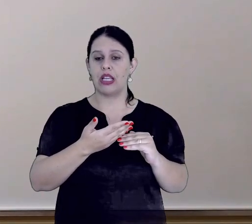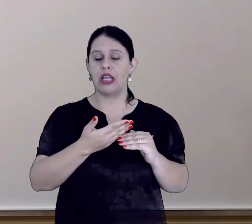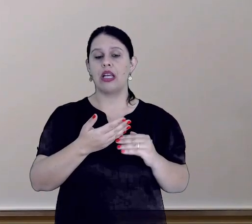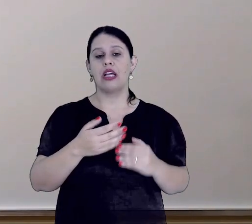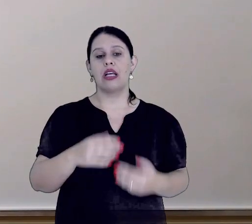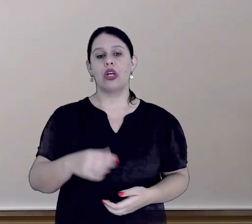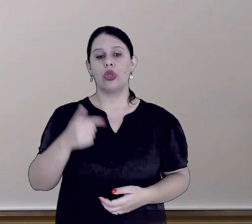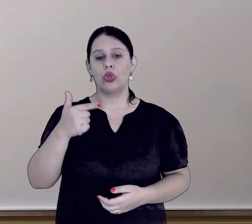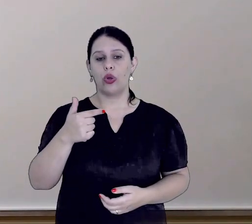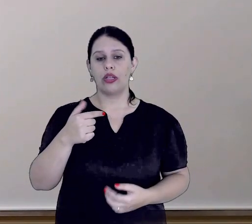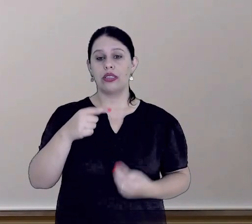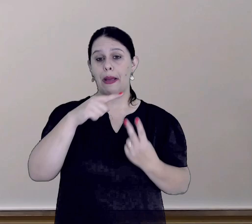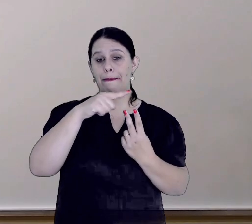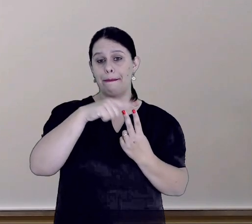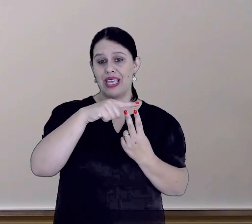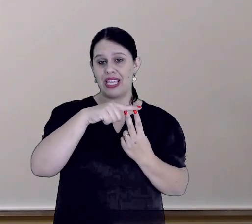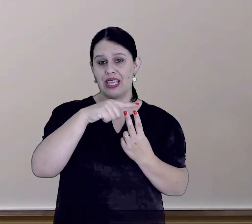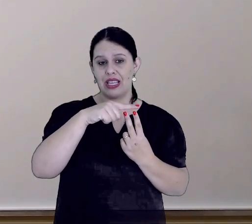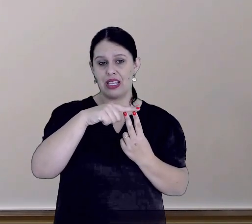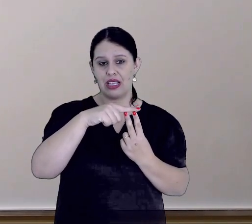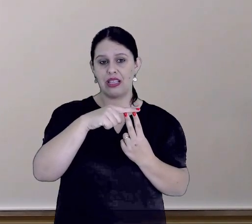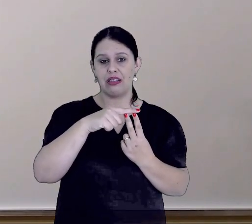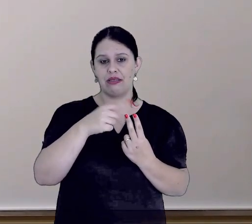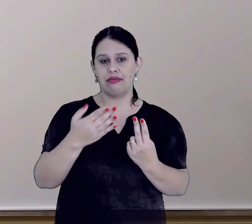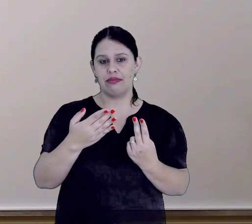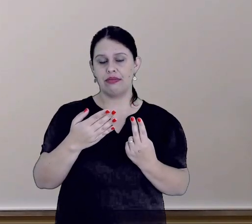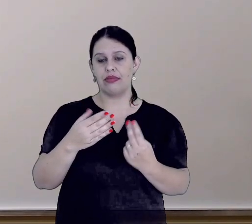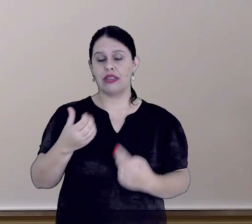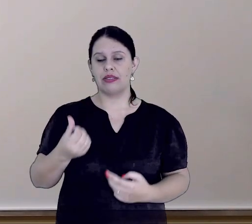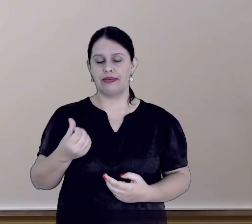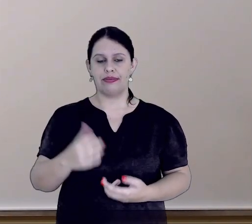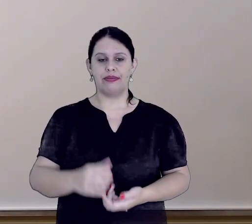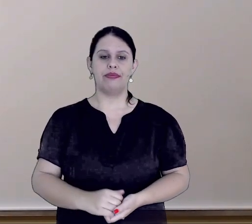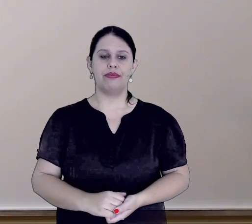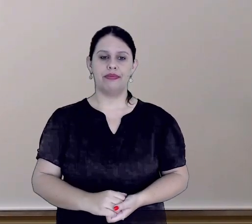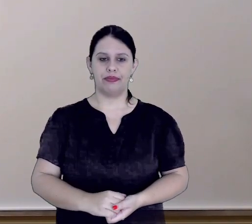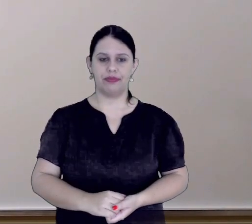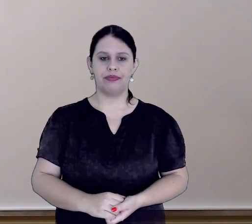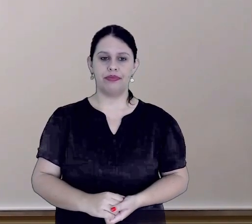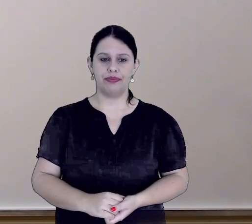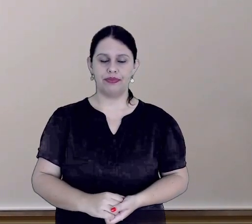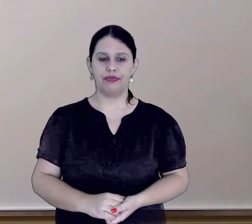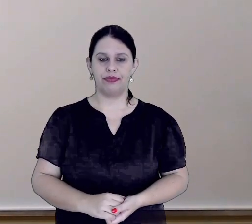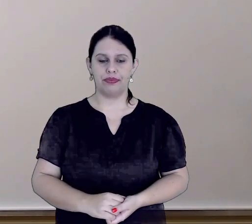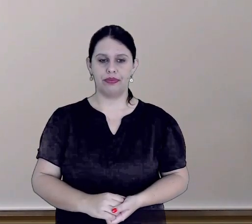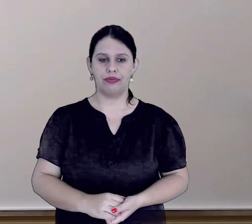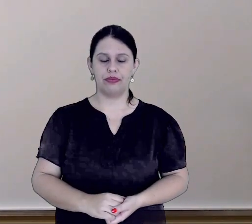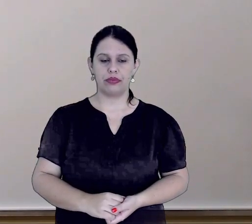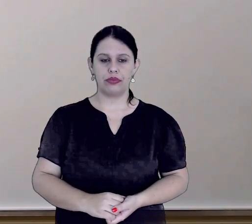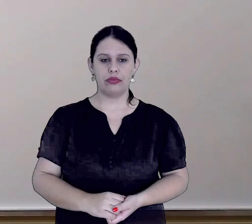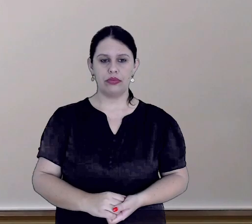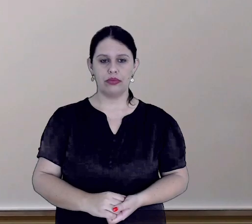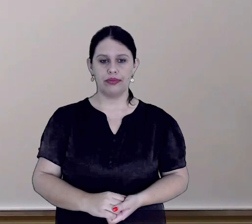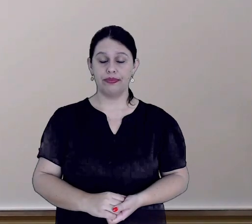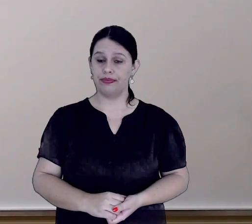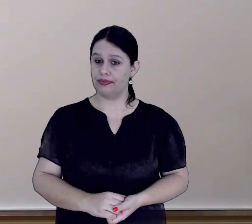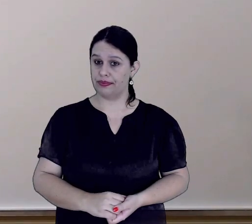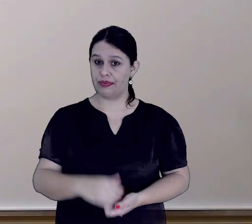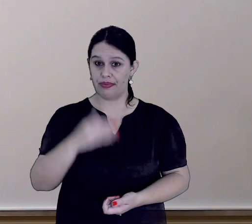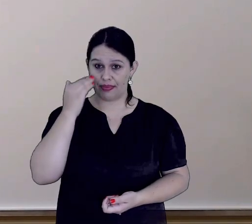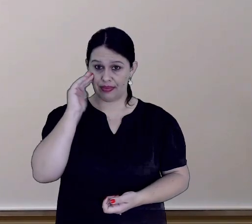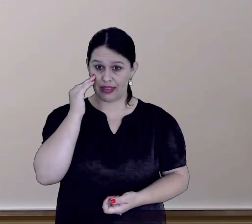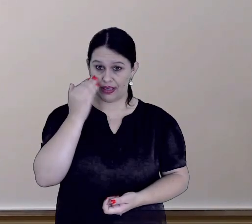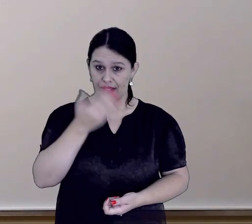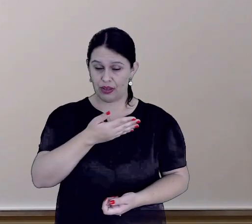π sobre 6 com o eixo X Nesse caso ele está em graus Nesse caso o ângulo está